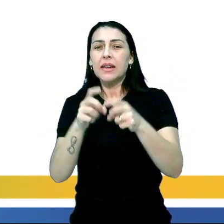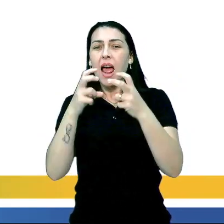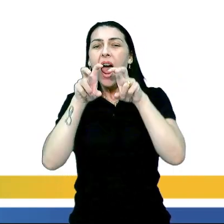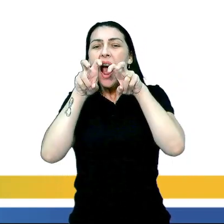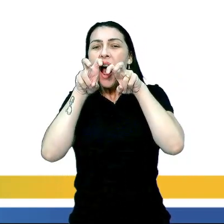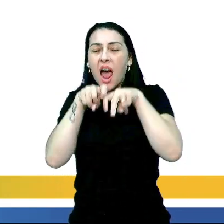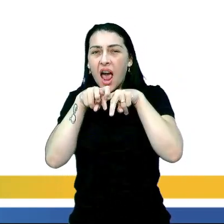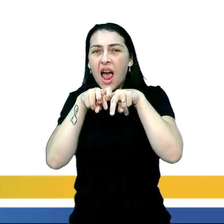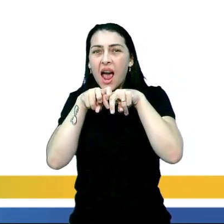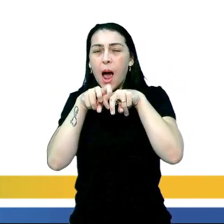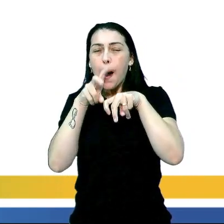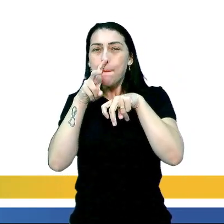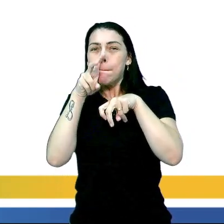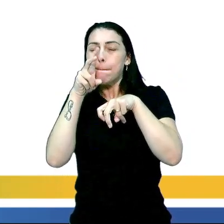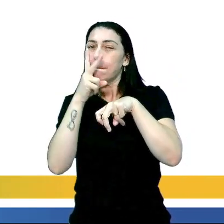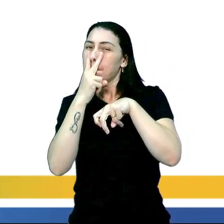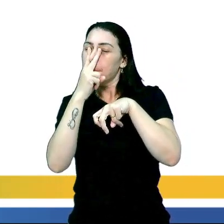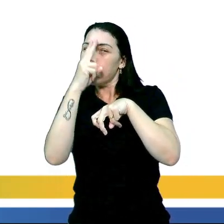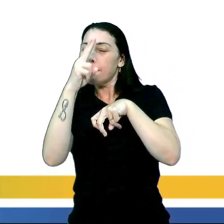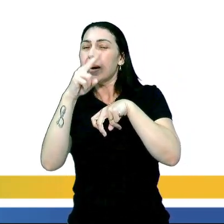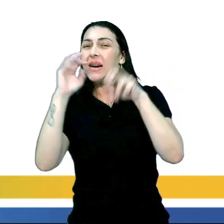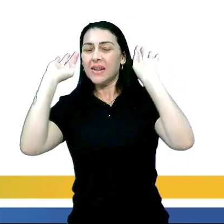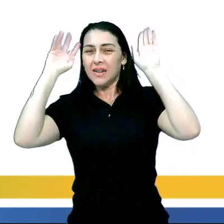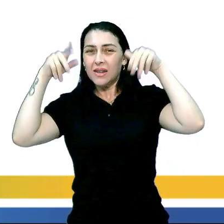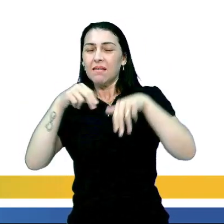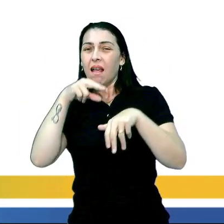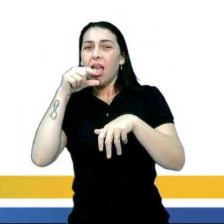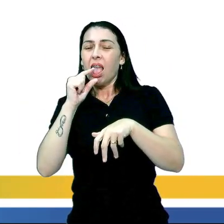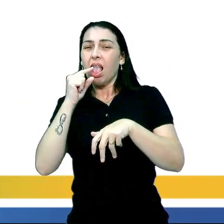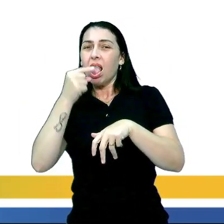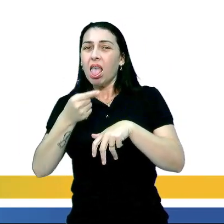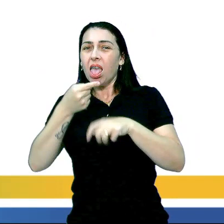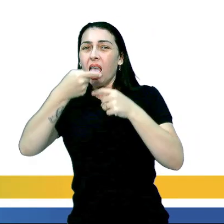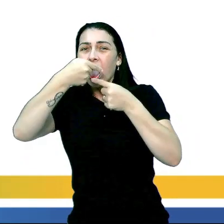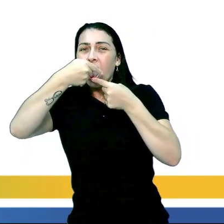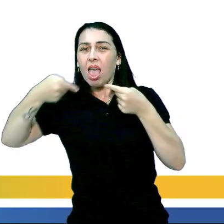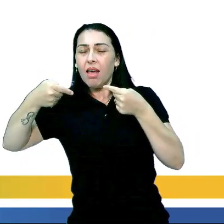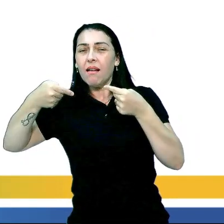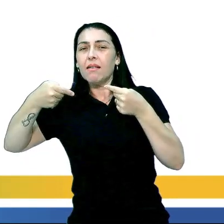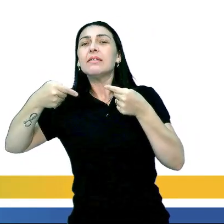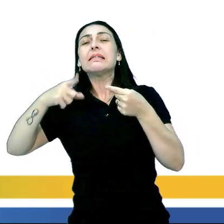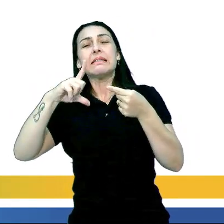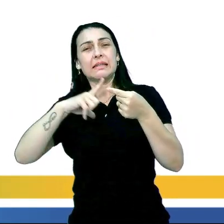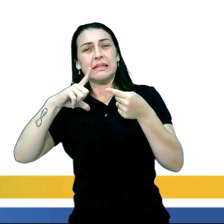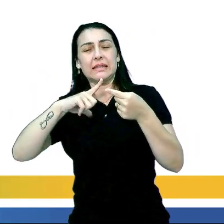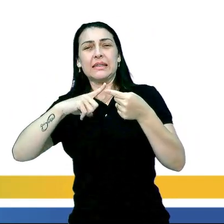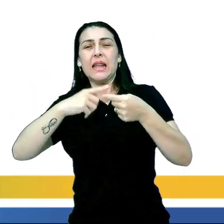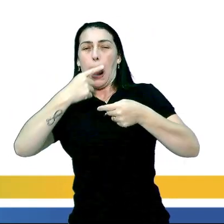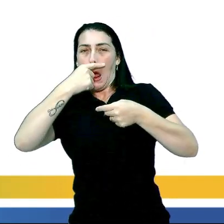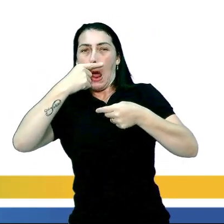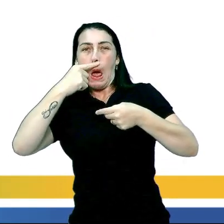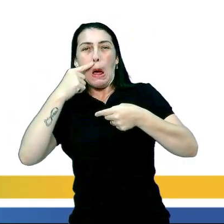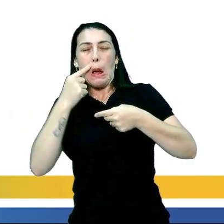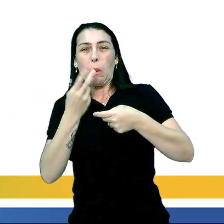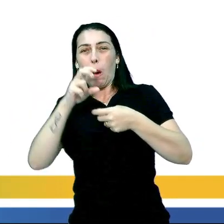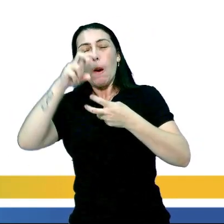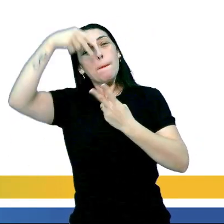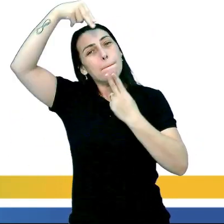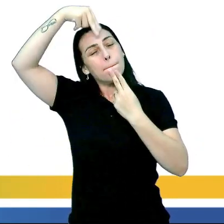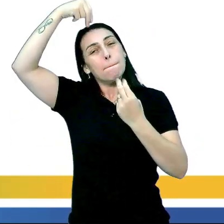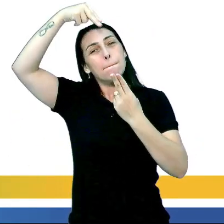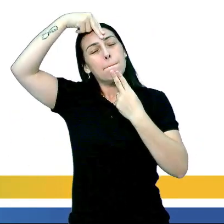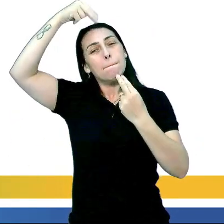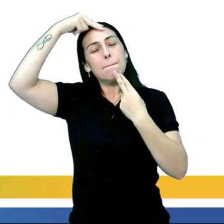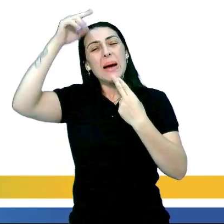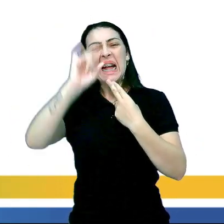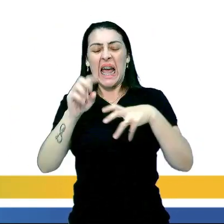presas são de um felino, língua com a ponta cortada. Tem barbicha que nem bode,